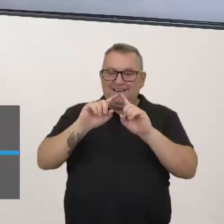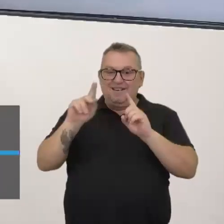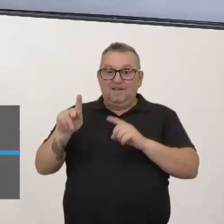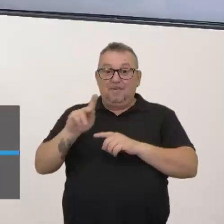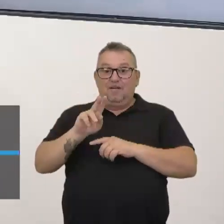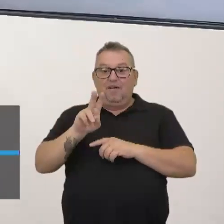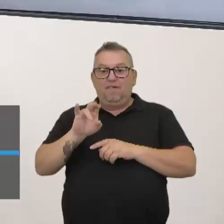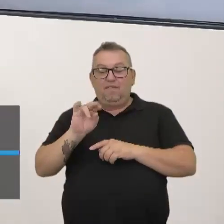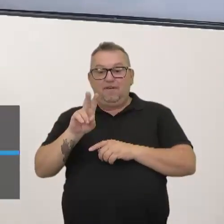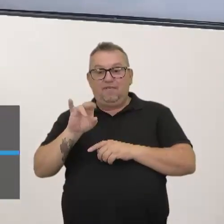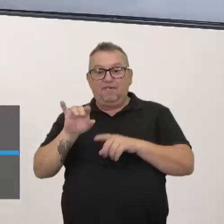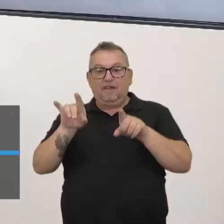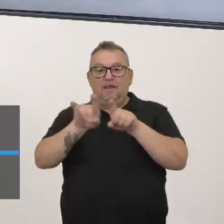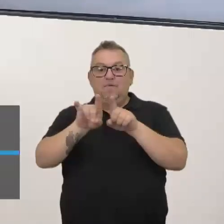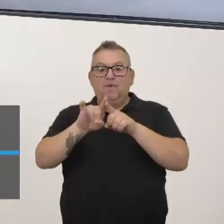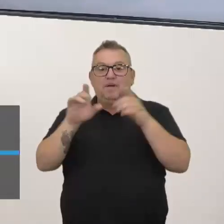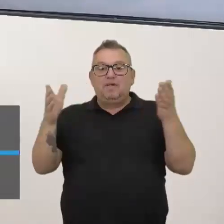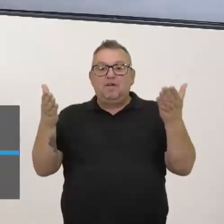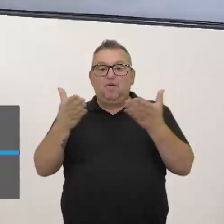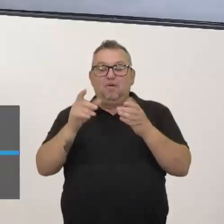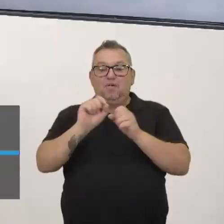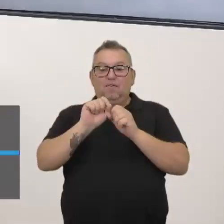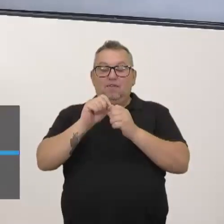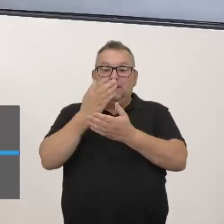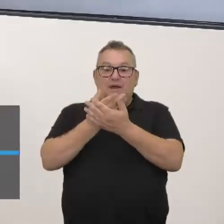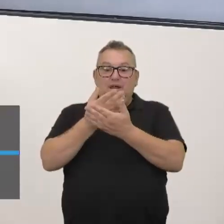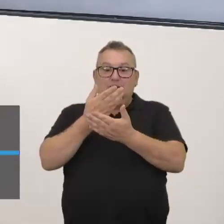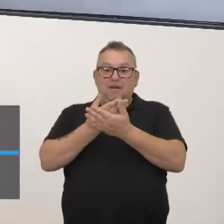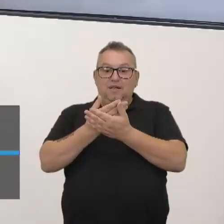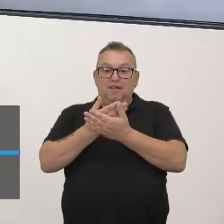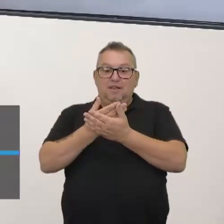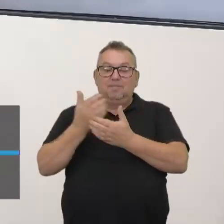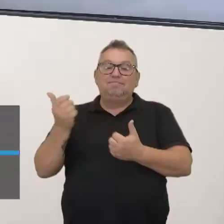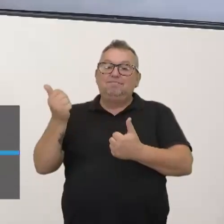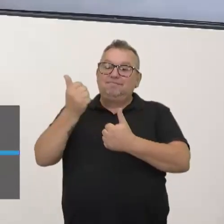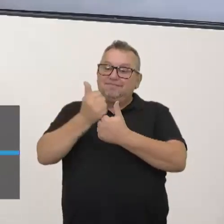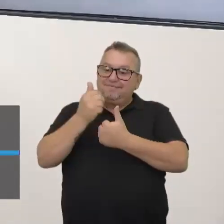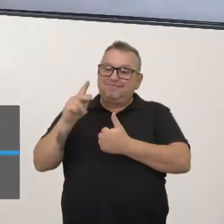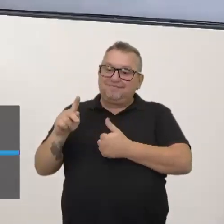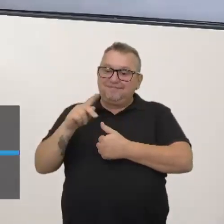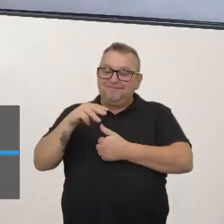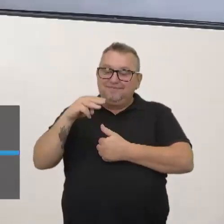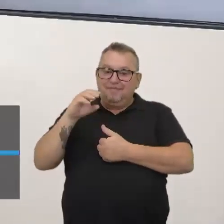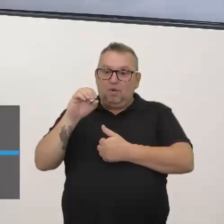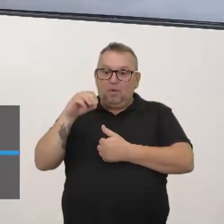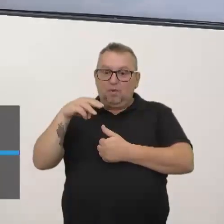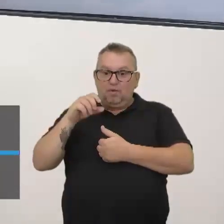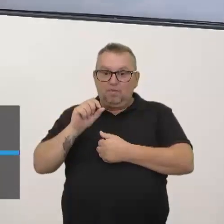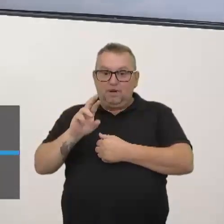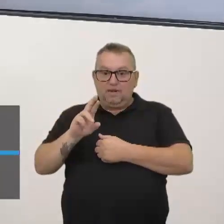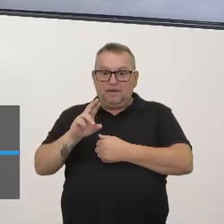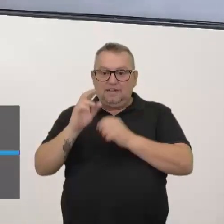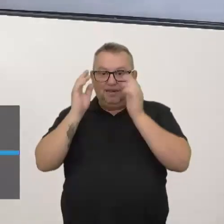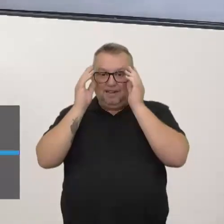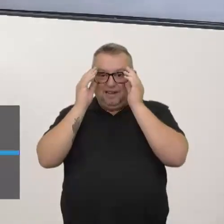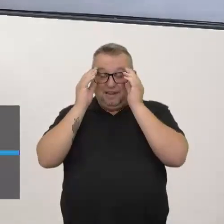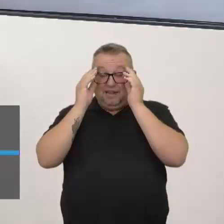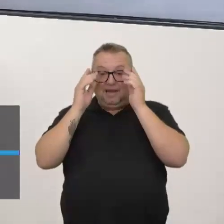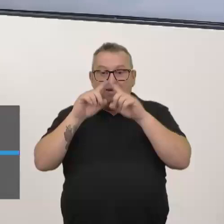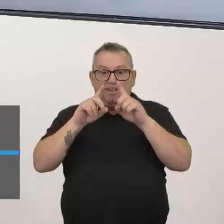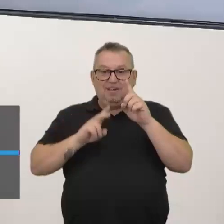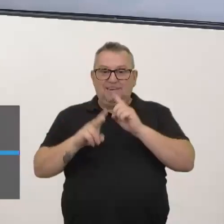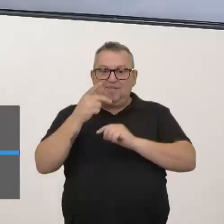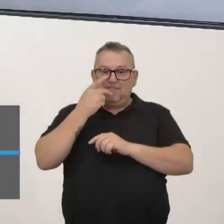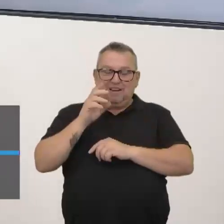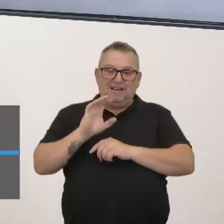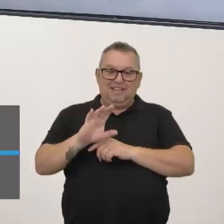a professora Vivi e vou conduzir a aula de vocês hoje no lugar do professor Osmar, tá certo? Tentei fazer uma brincadeira aqui, né? Porque ele sempre fala